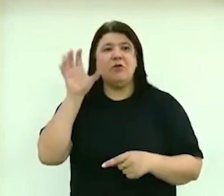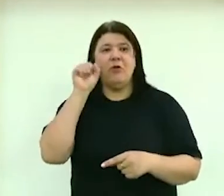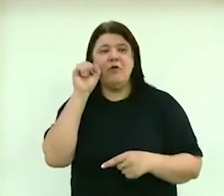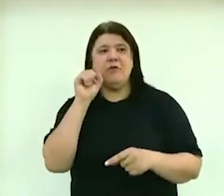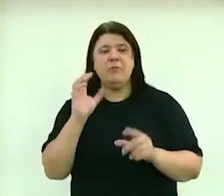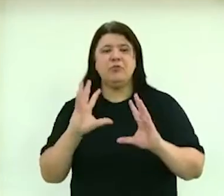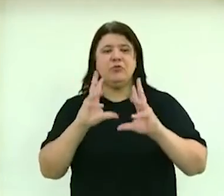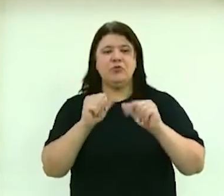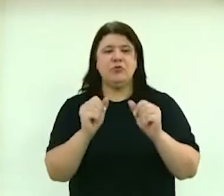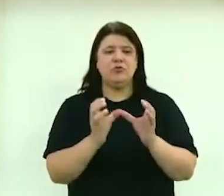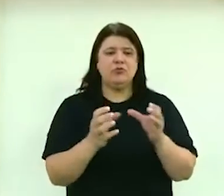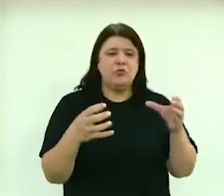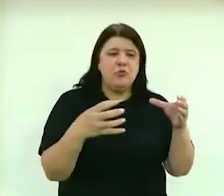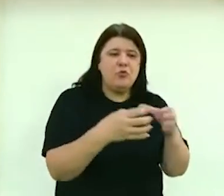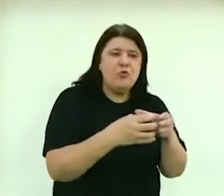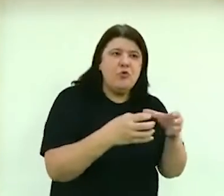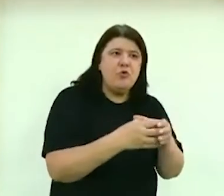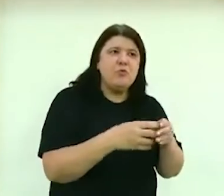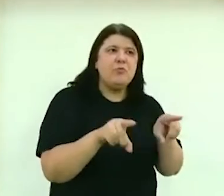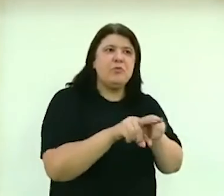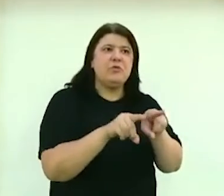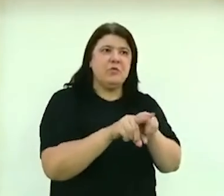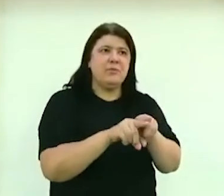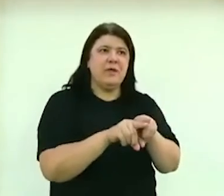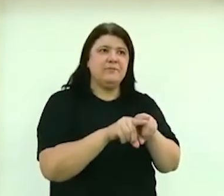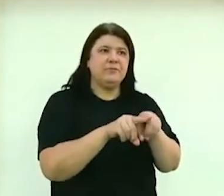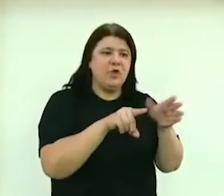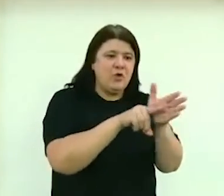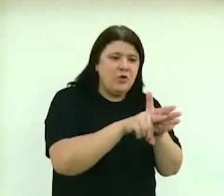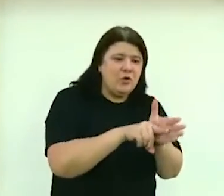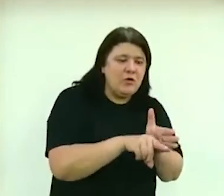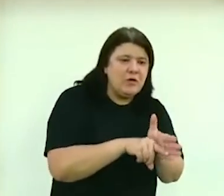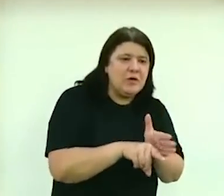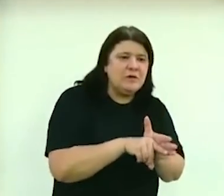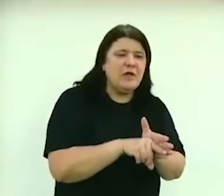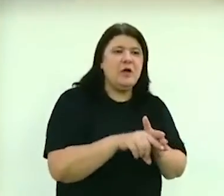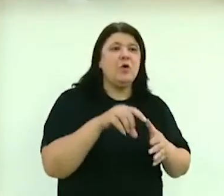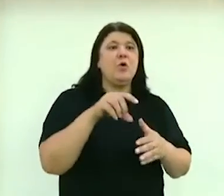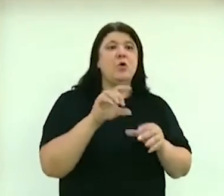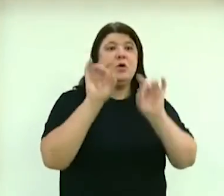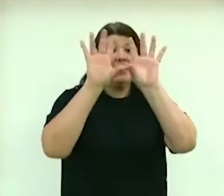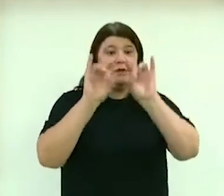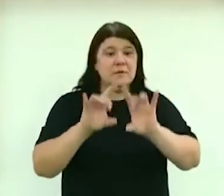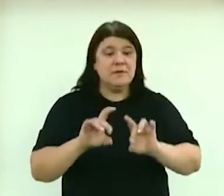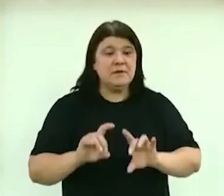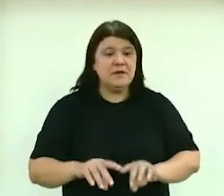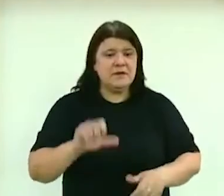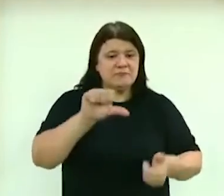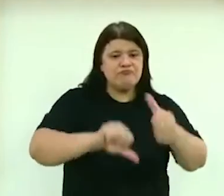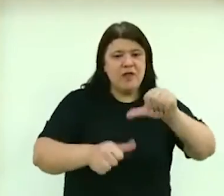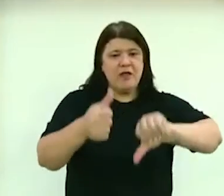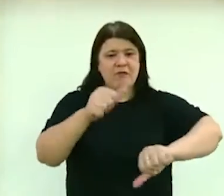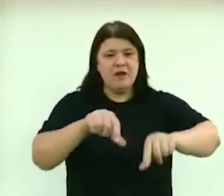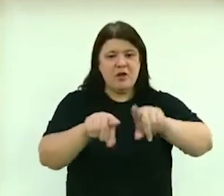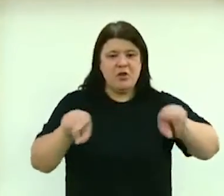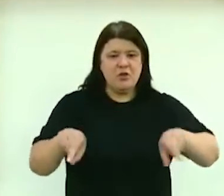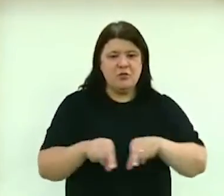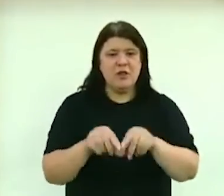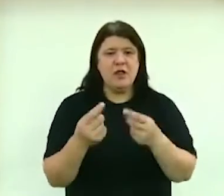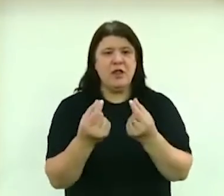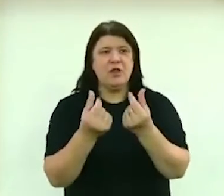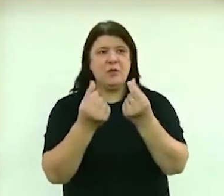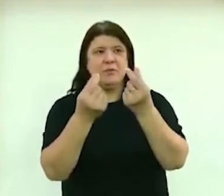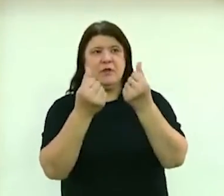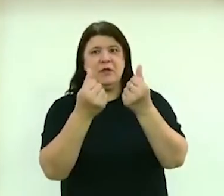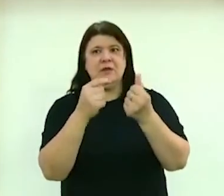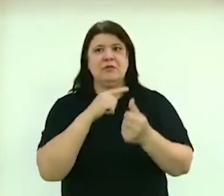Conselho Fiscal, ouvimos também o perito que fez a avaliação, existem valores divergentes e nós estamos aí em cima